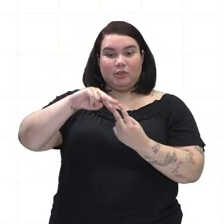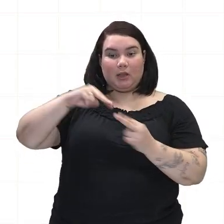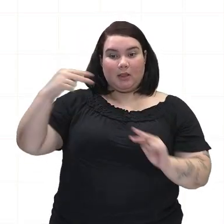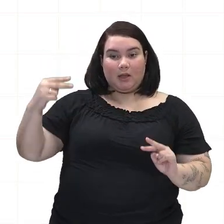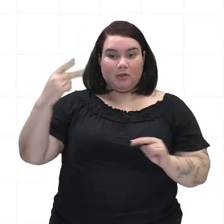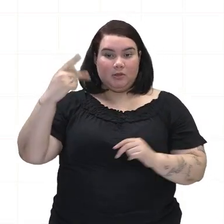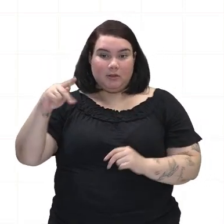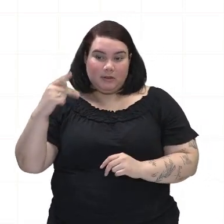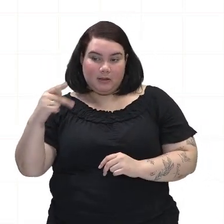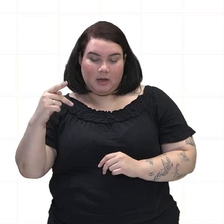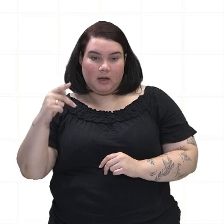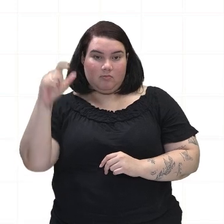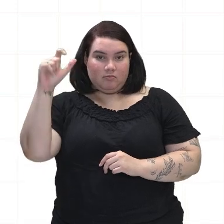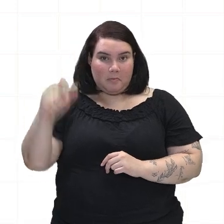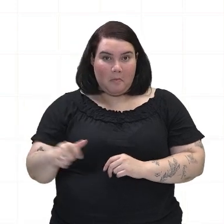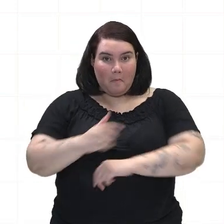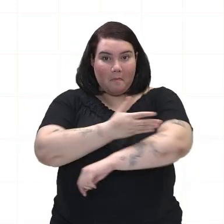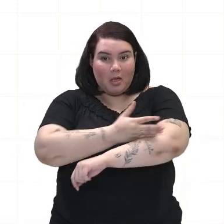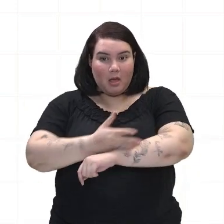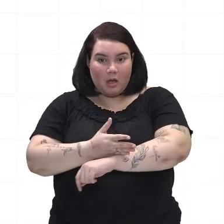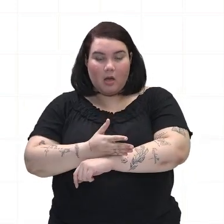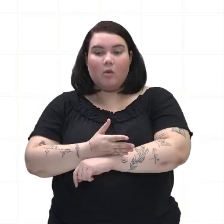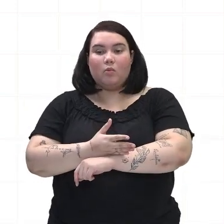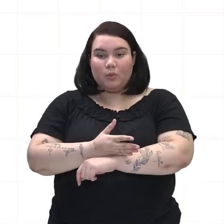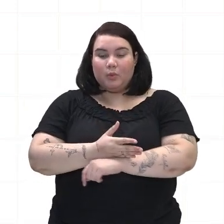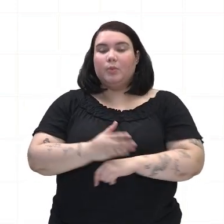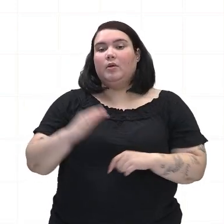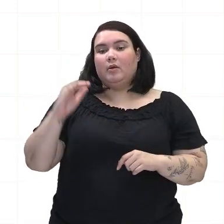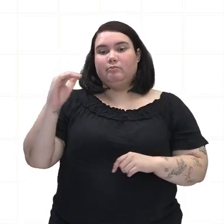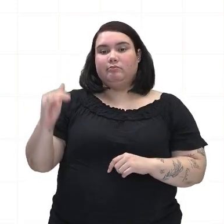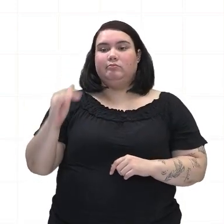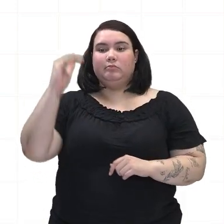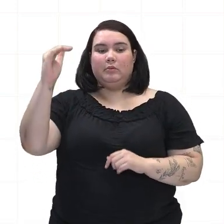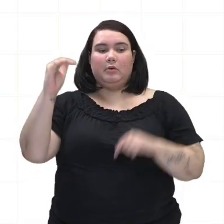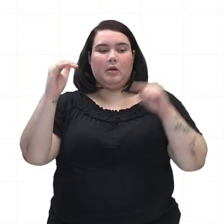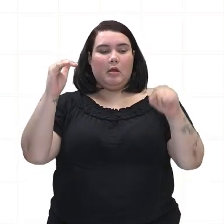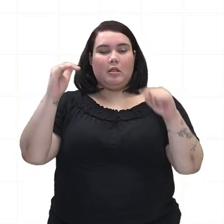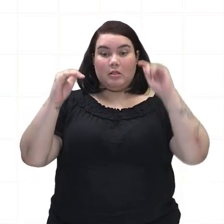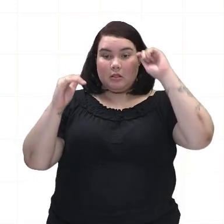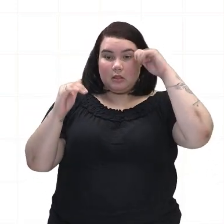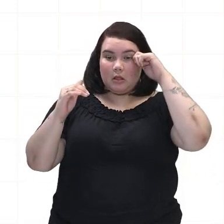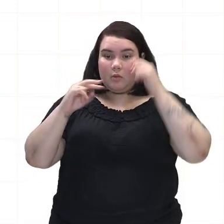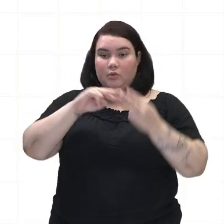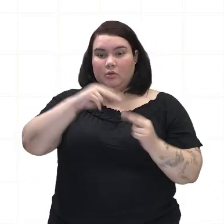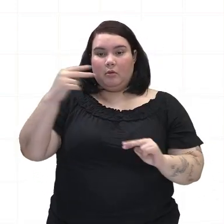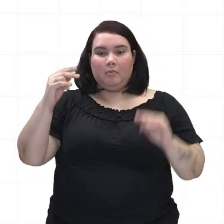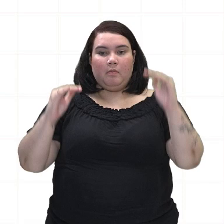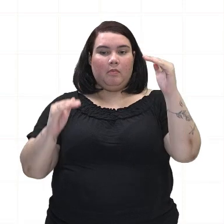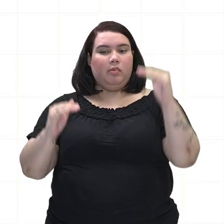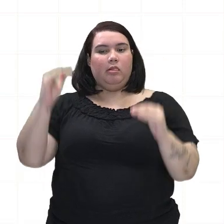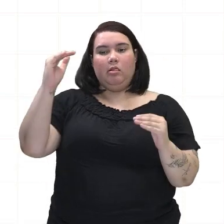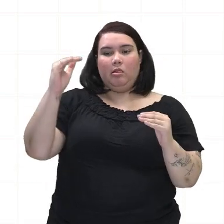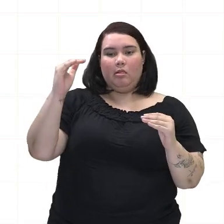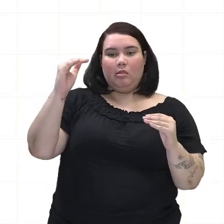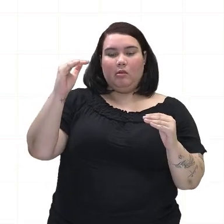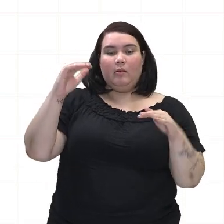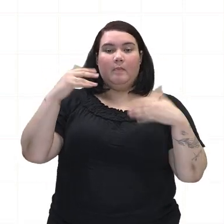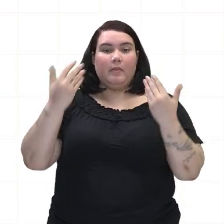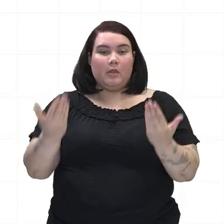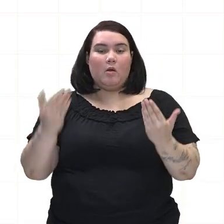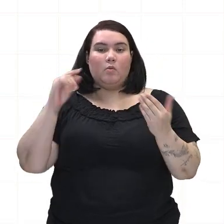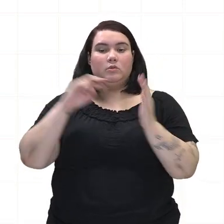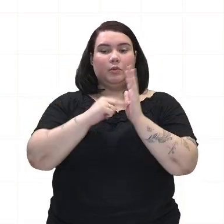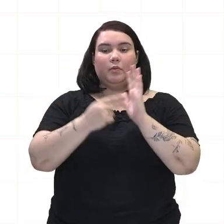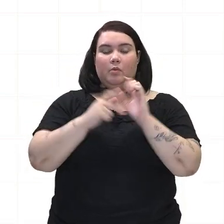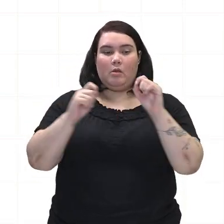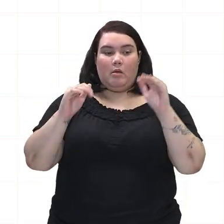branco superaria ao longo dos anos a genética do negro e toda a sociedade se tornaria embranquecida.